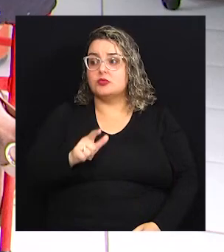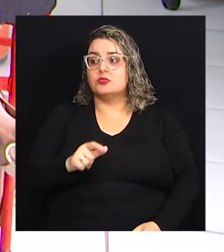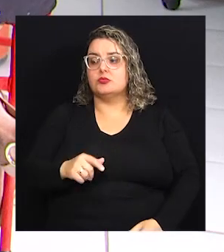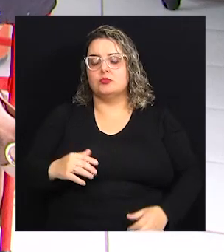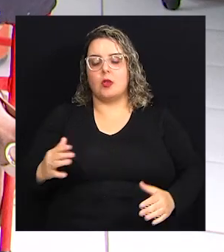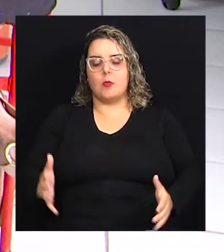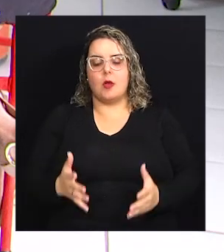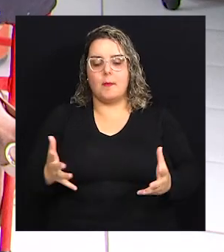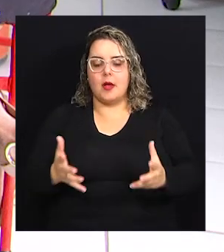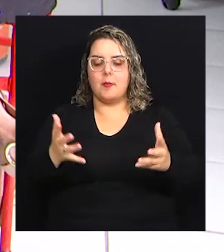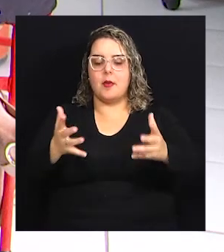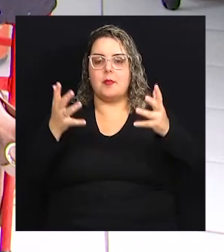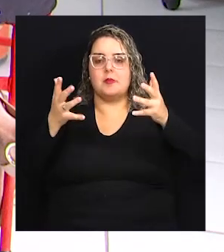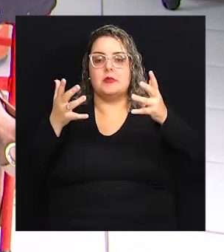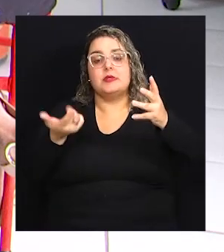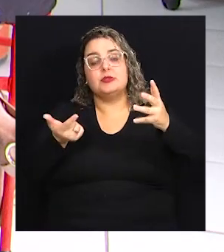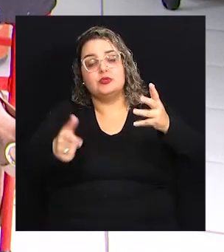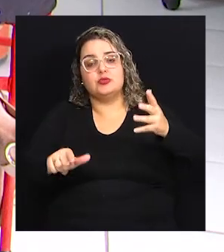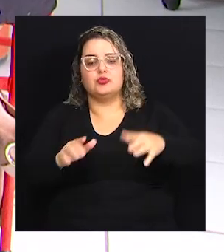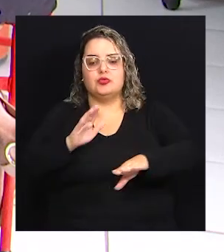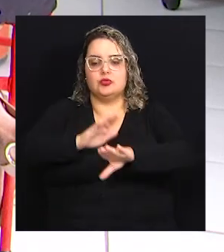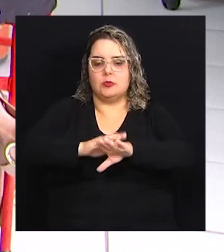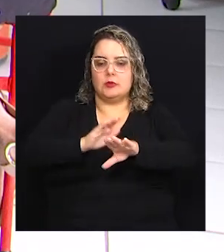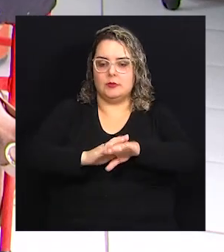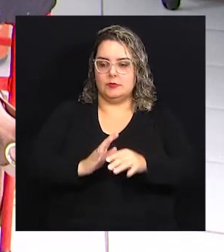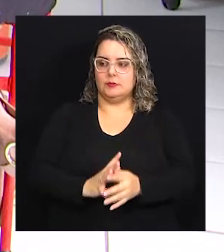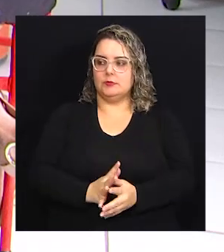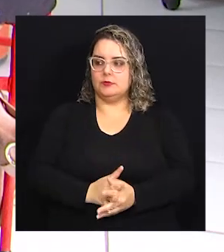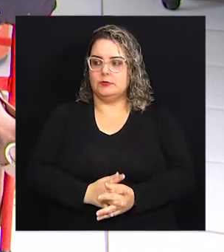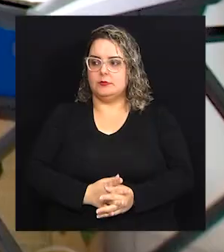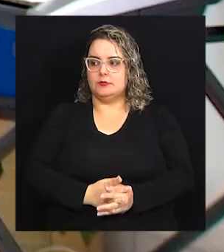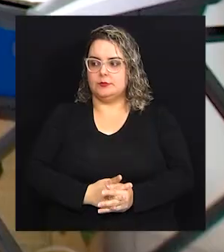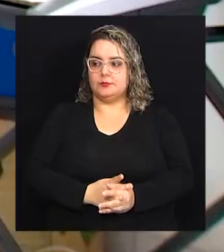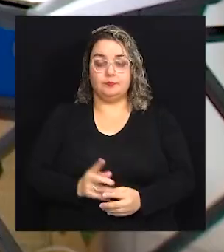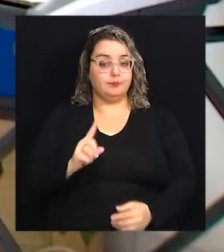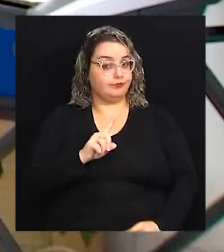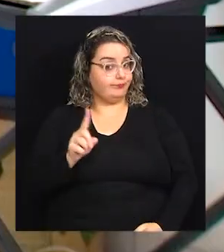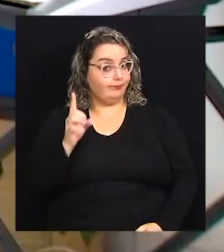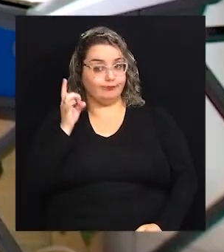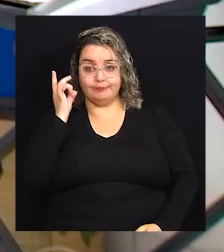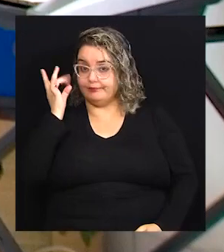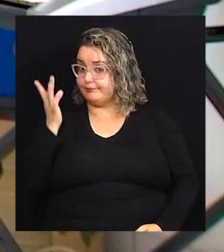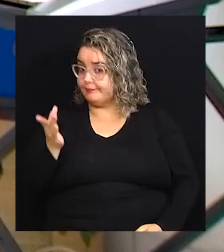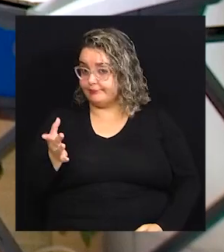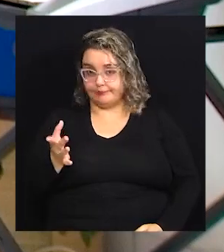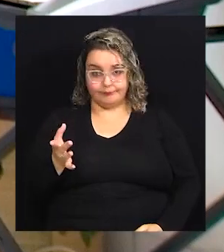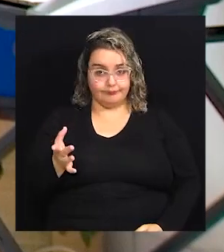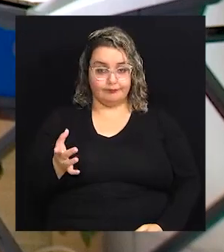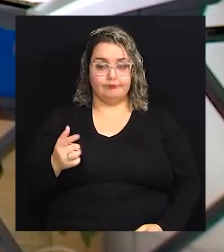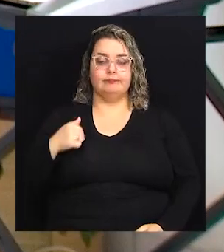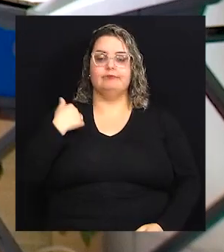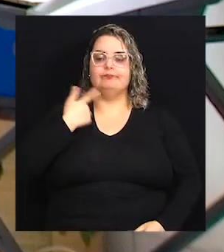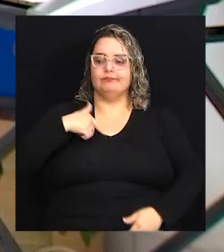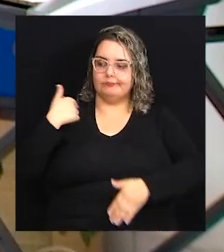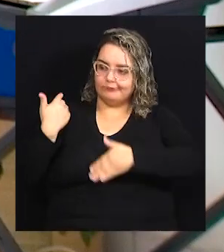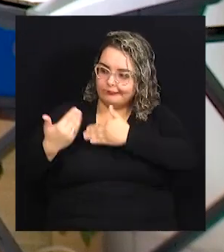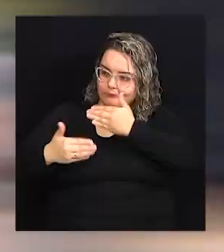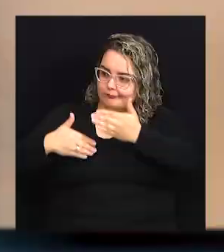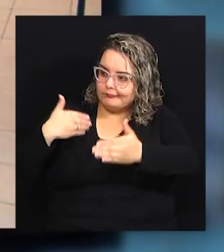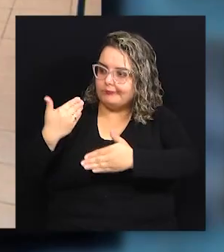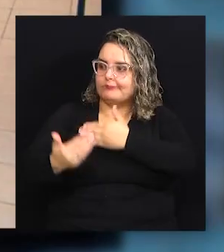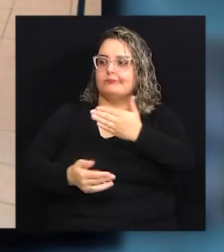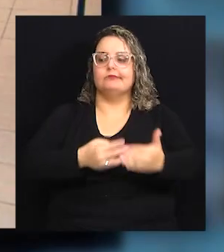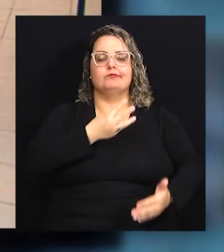vocês erguerem tudo isso daqui e manter essas atividades? Bom, não foi fácil, né? A gente vem caminhando